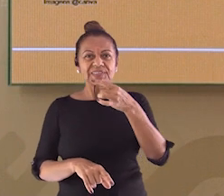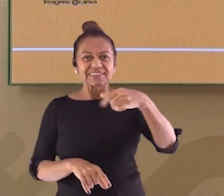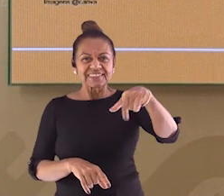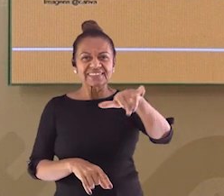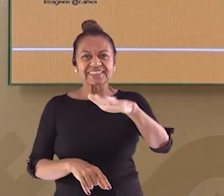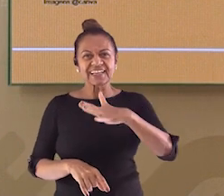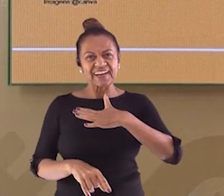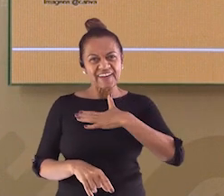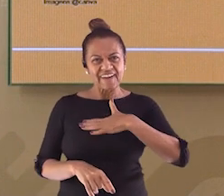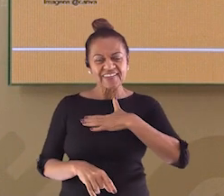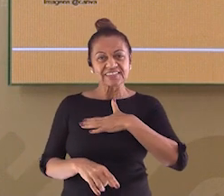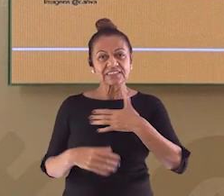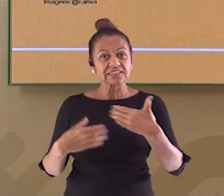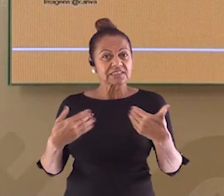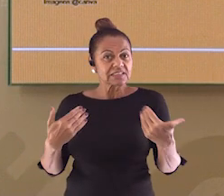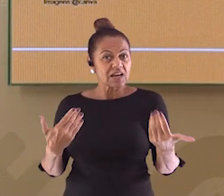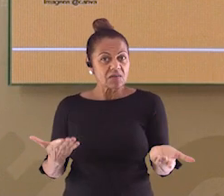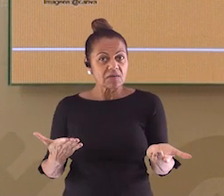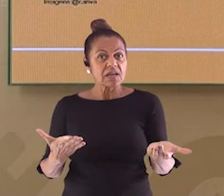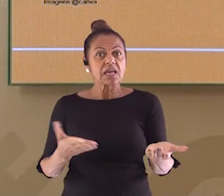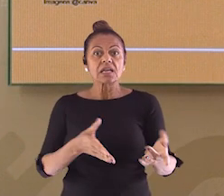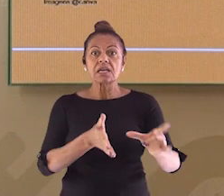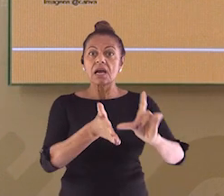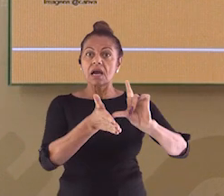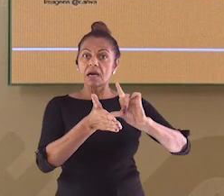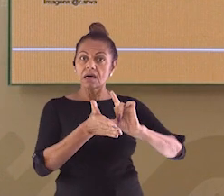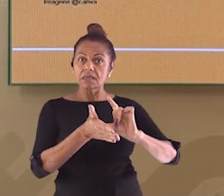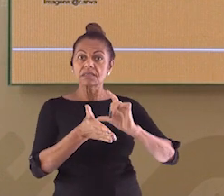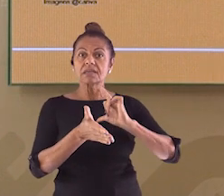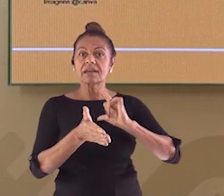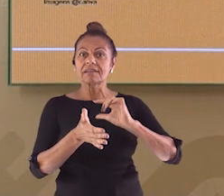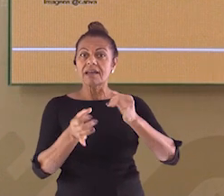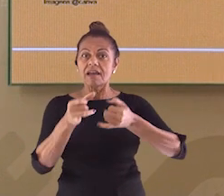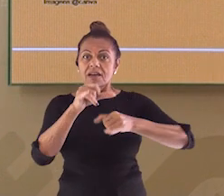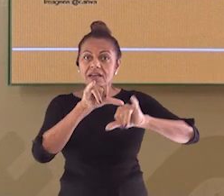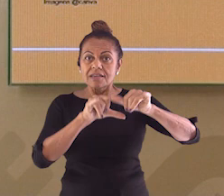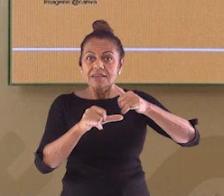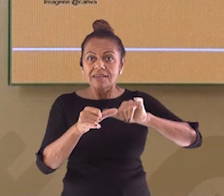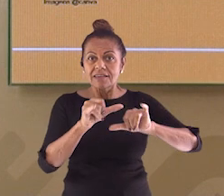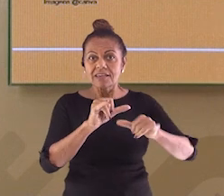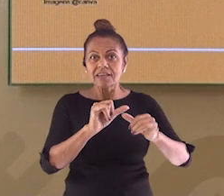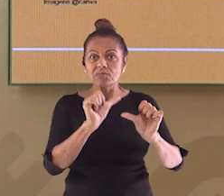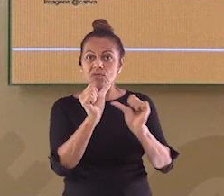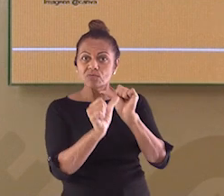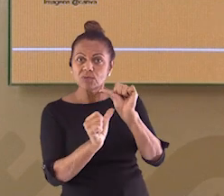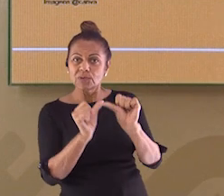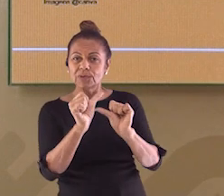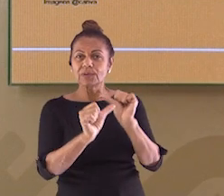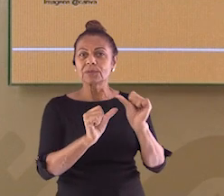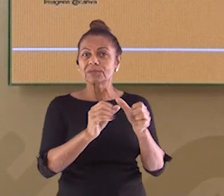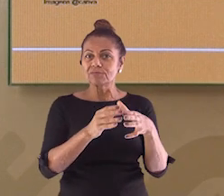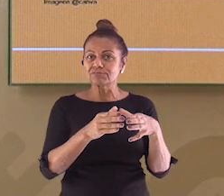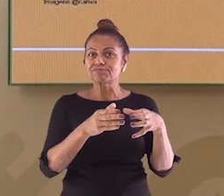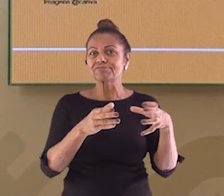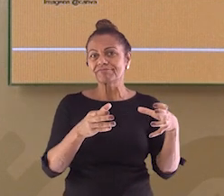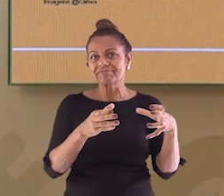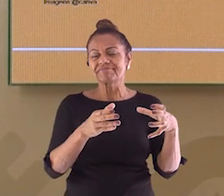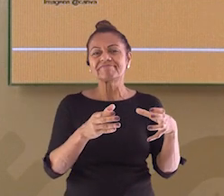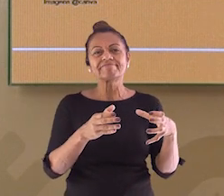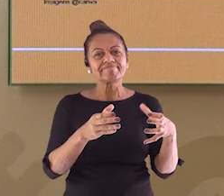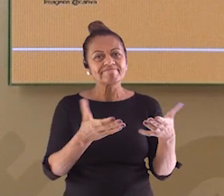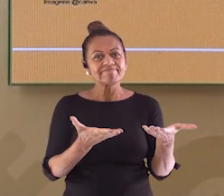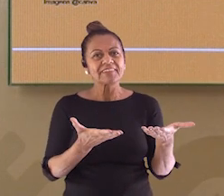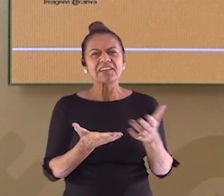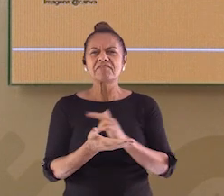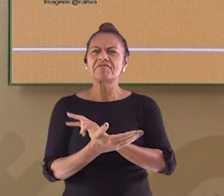é, ele vem de um processo químico também, tá? E tantos outros processos que acontecem no nosso dia que muitas